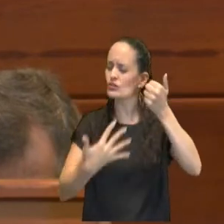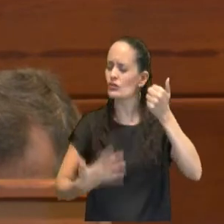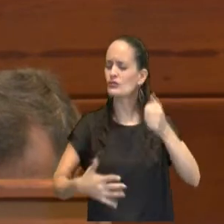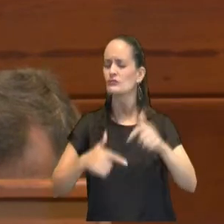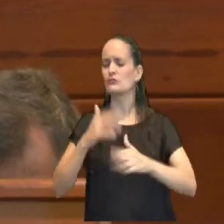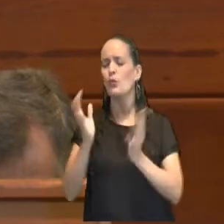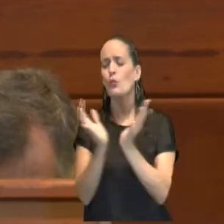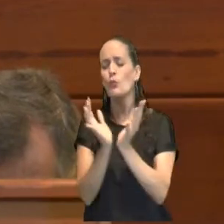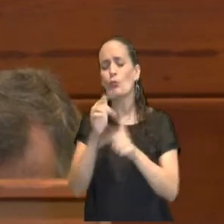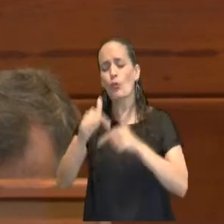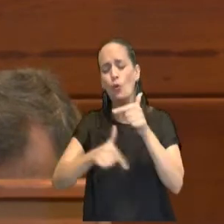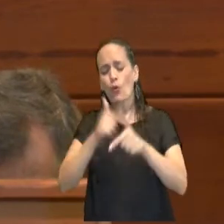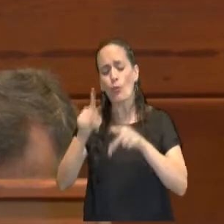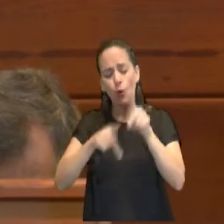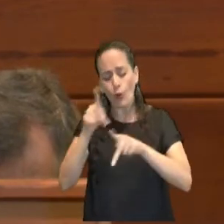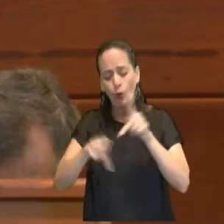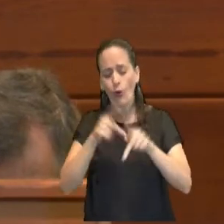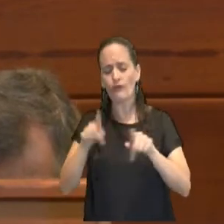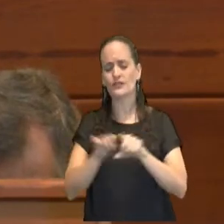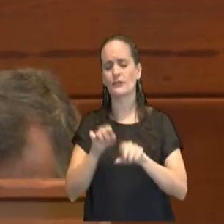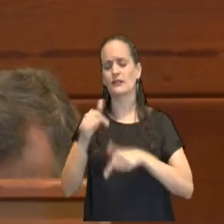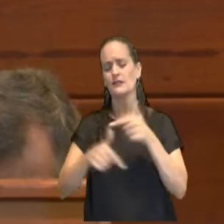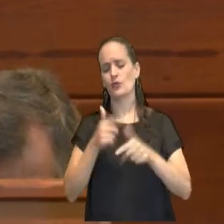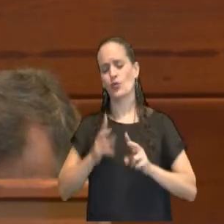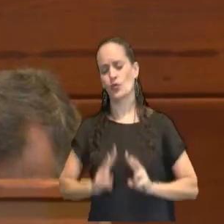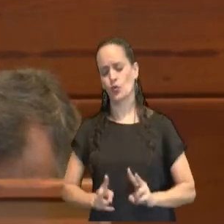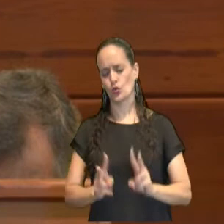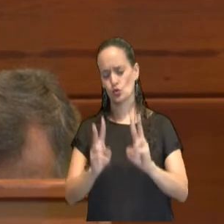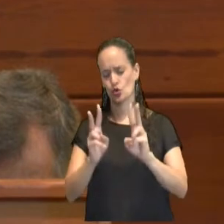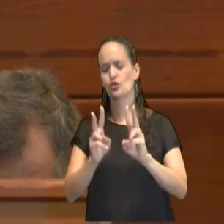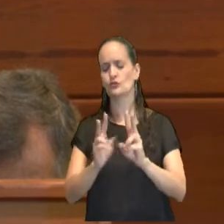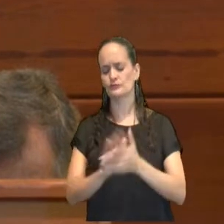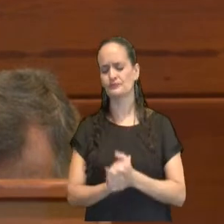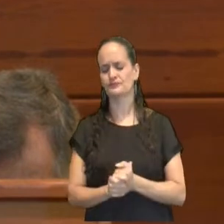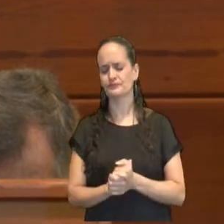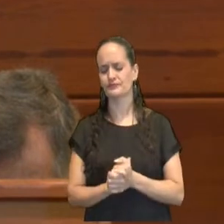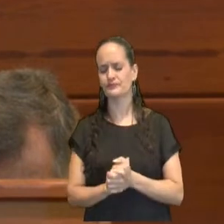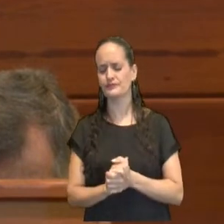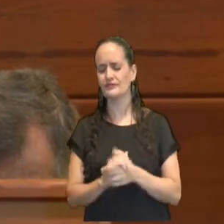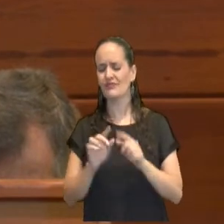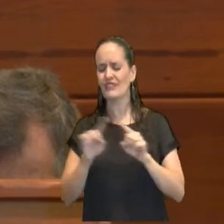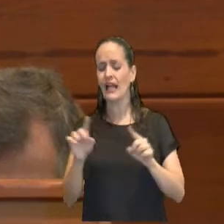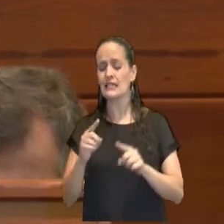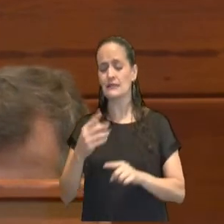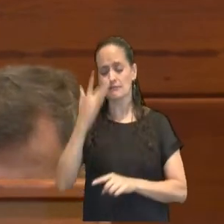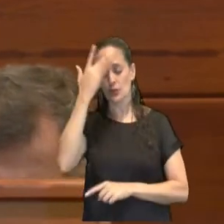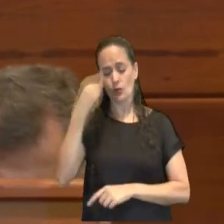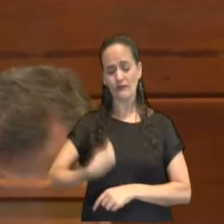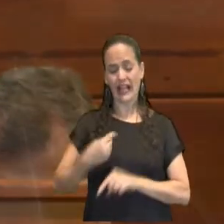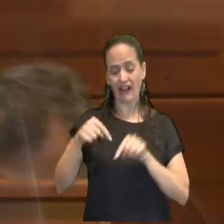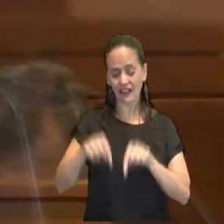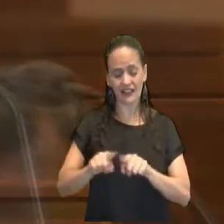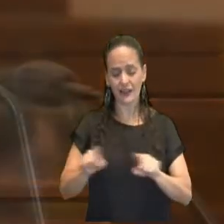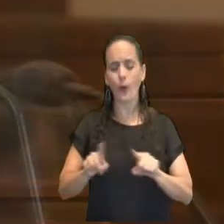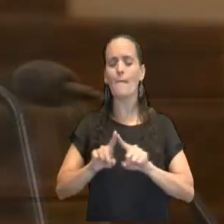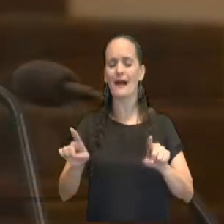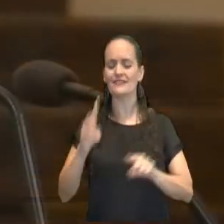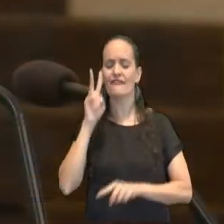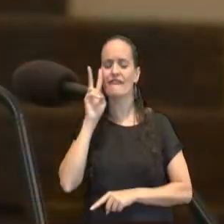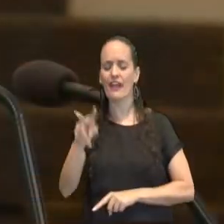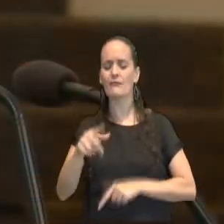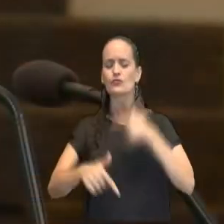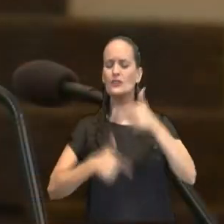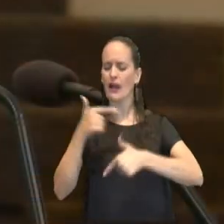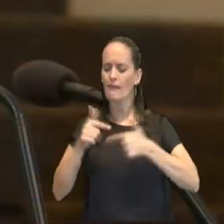Teu povo, Senhor, que está trabalhando, ó Deus, que não aparece, mas os Teus resultados estão aparecendo, Senhor. Ó Deus,